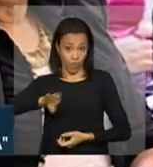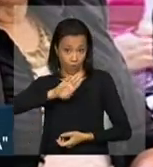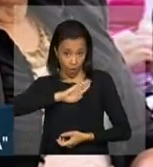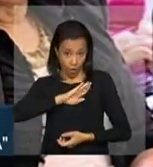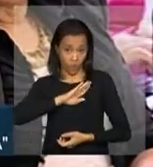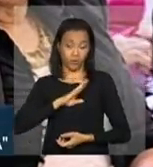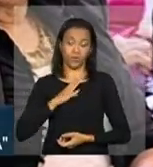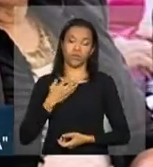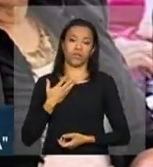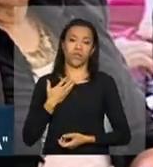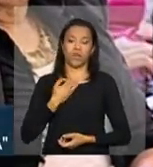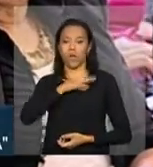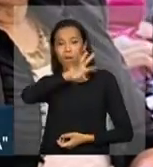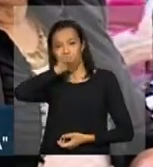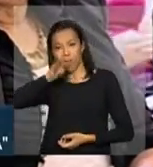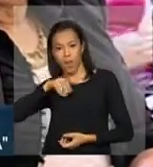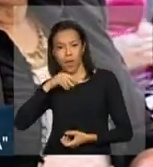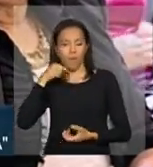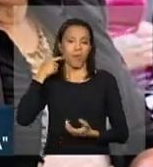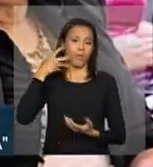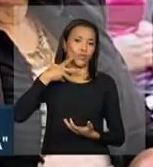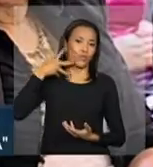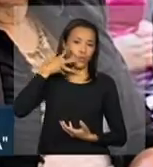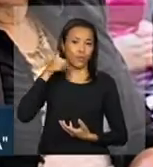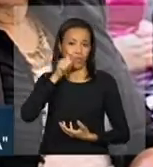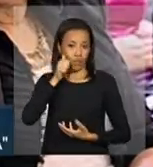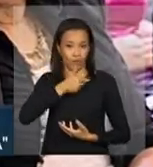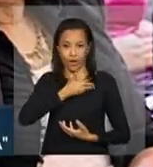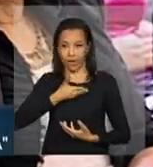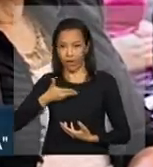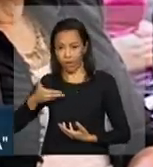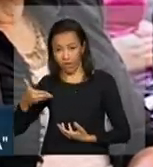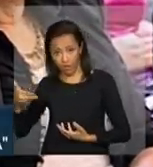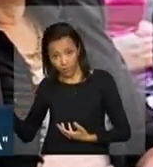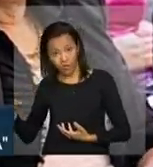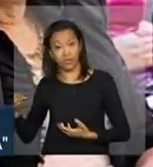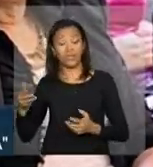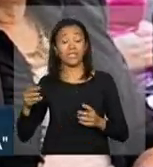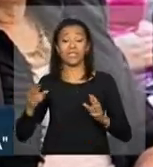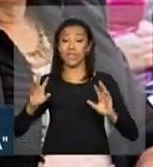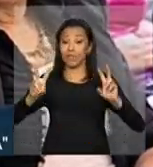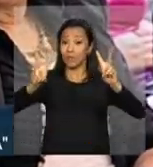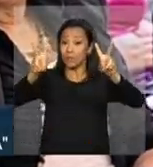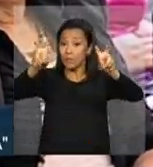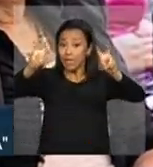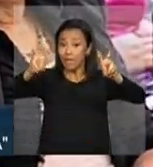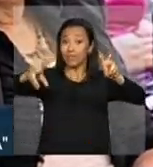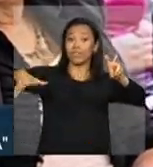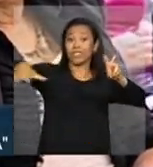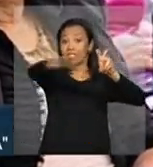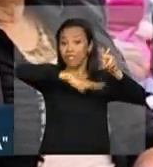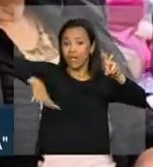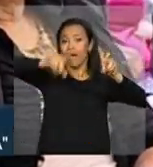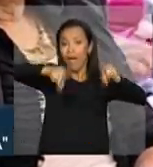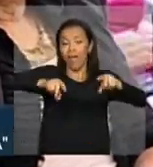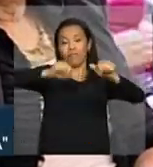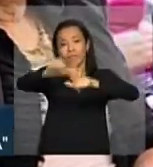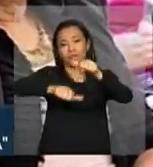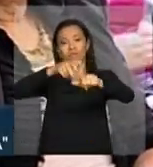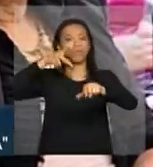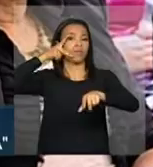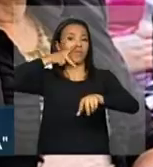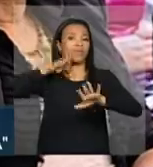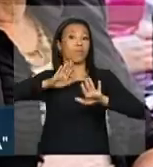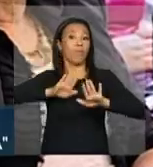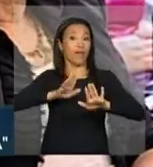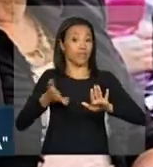discurso ainda está um discurso no geral da reforma política, não poderia ser diferente, mas agora,